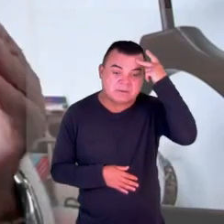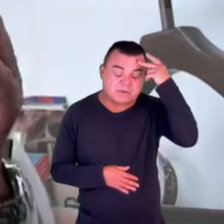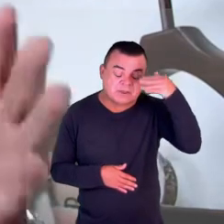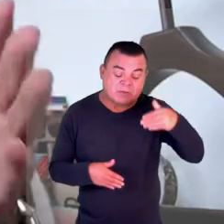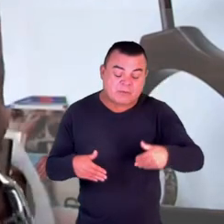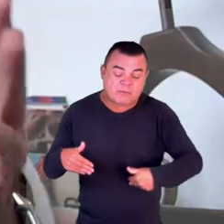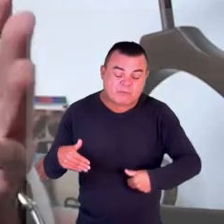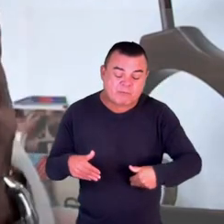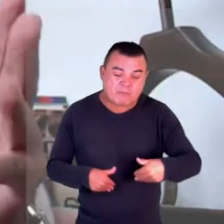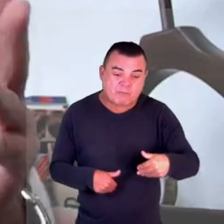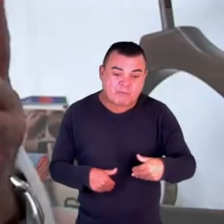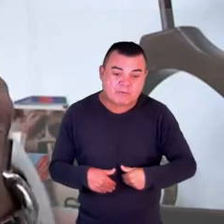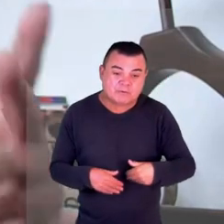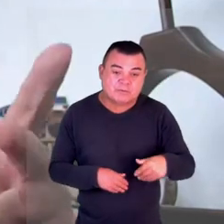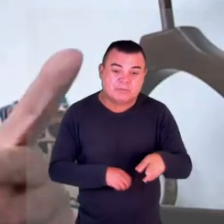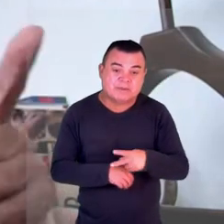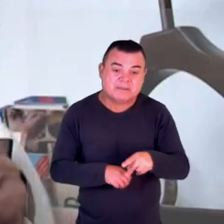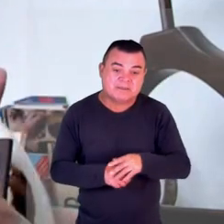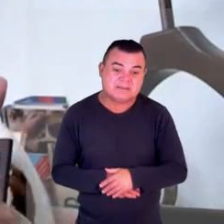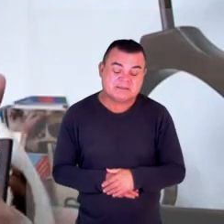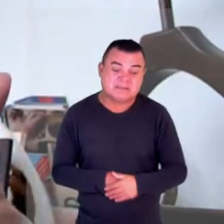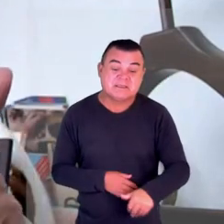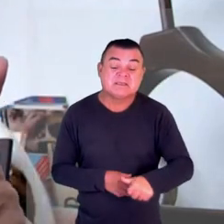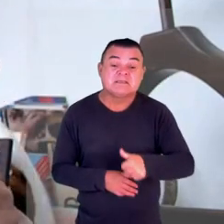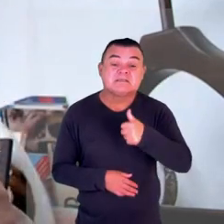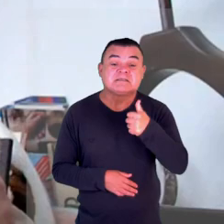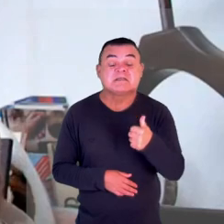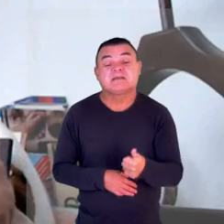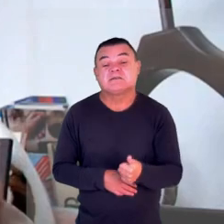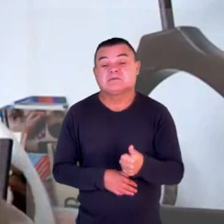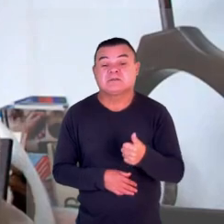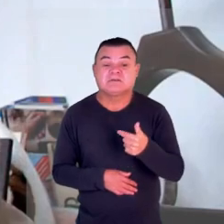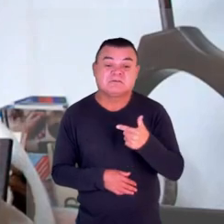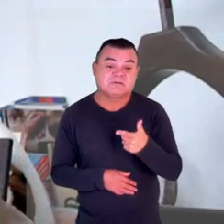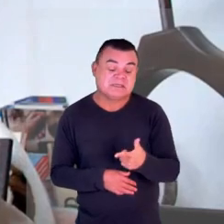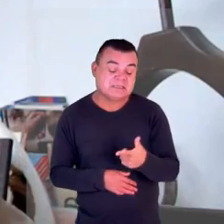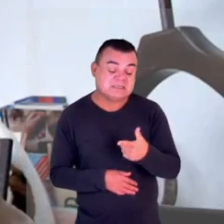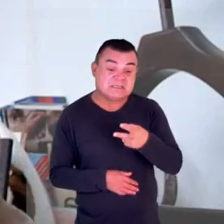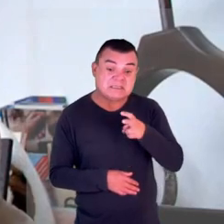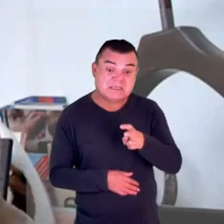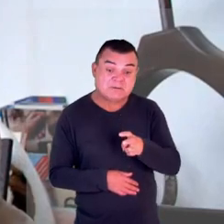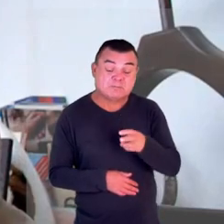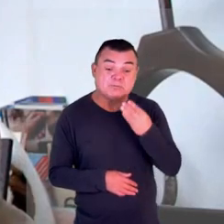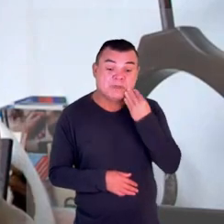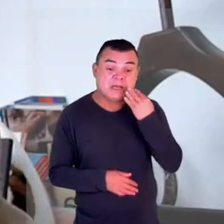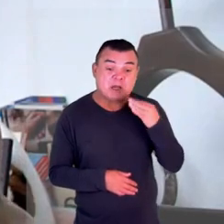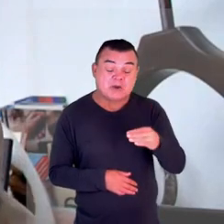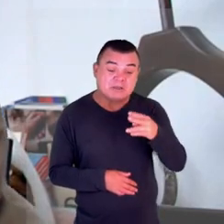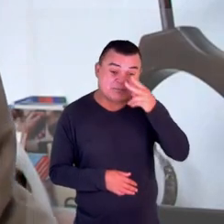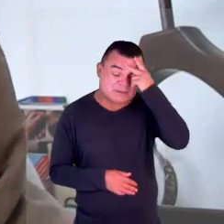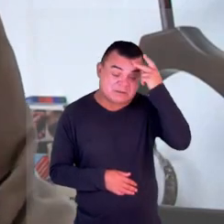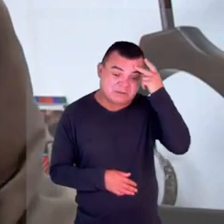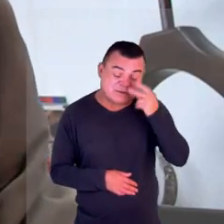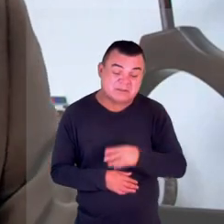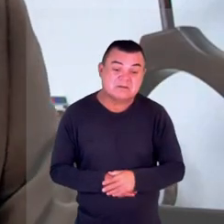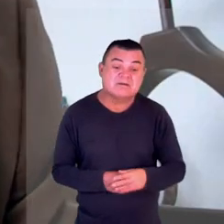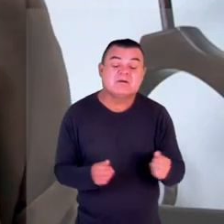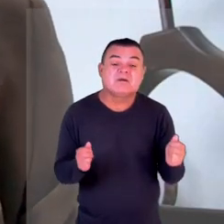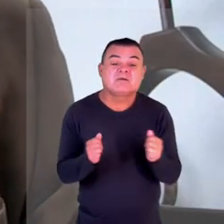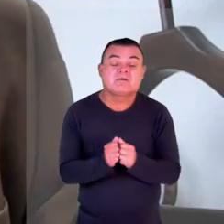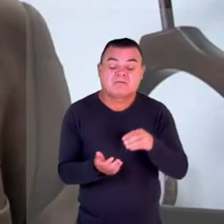e de 125 milhões de pessoas em situação de insegurança